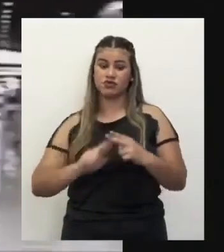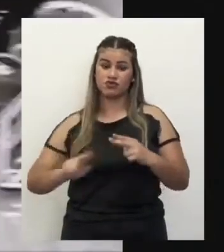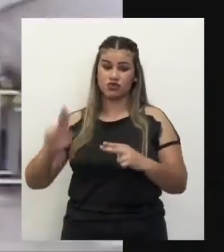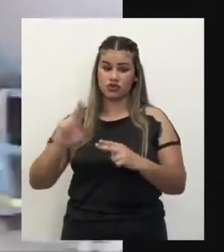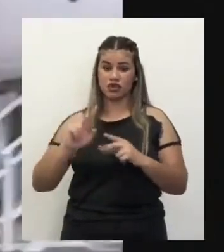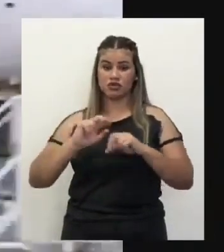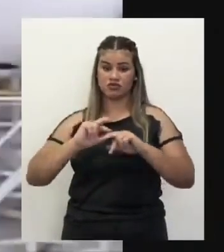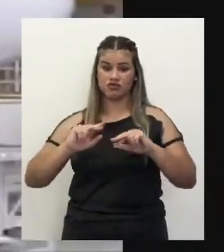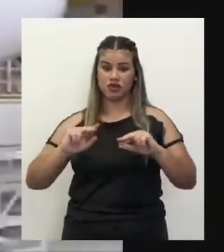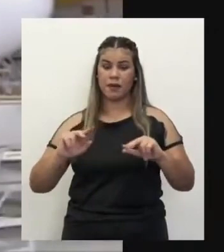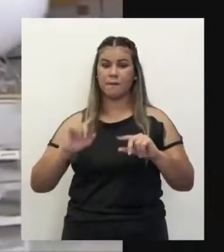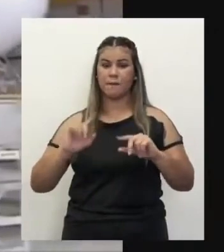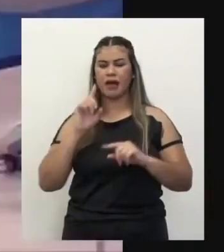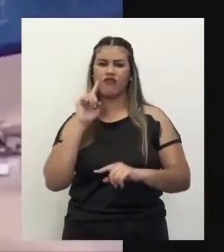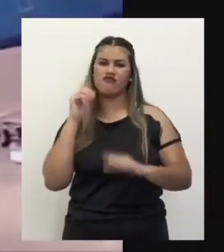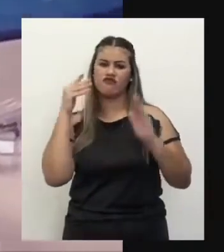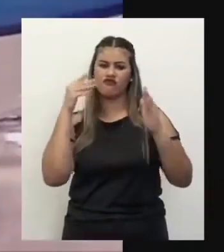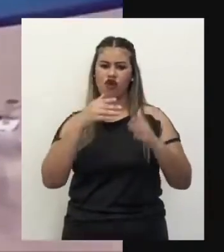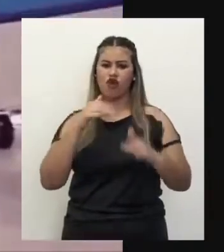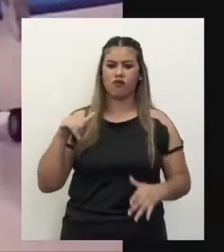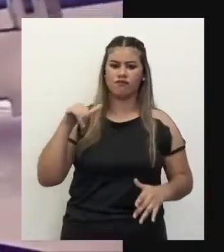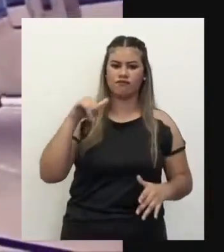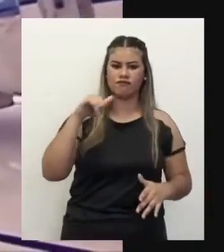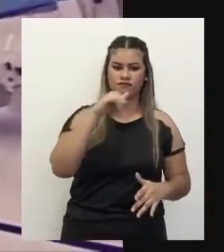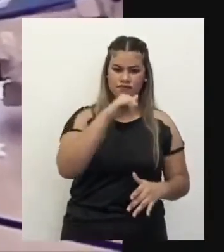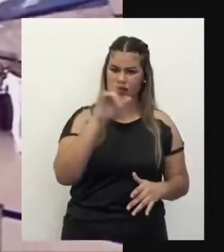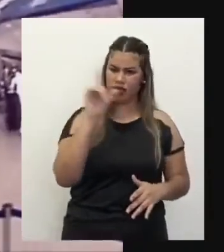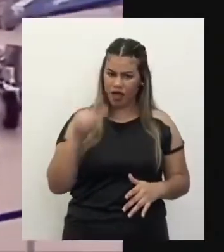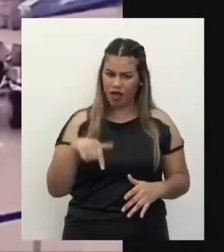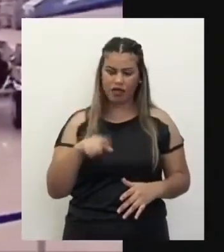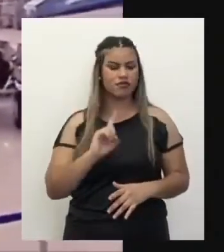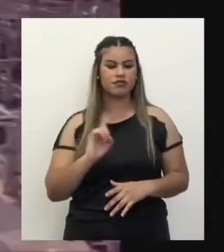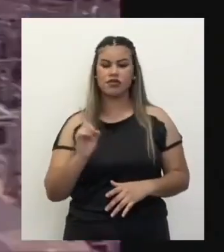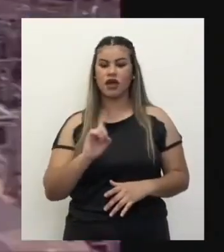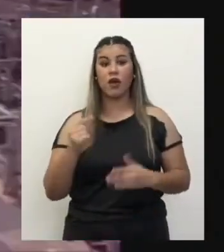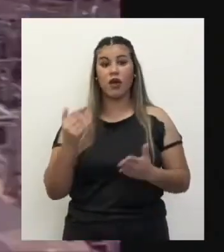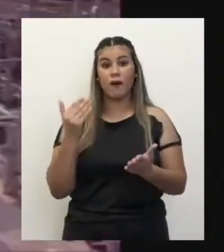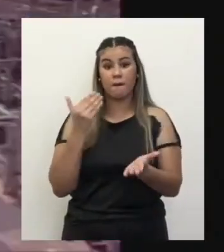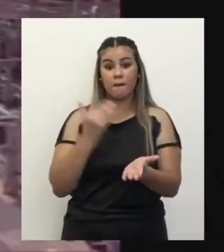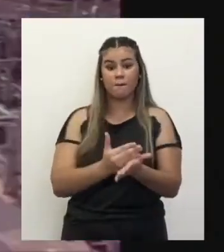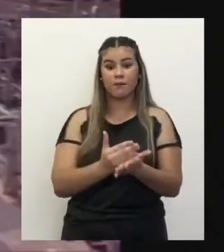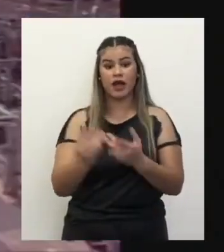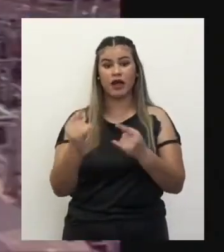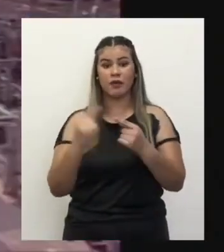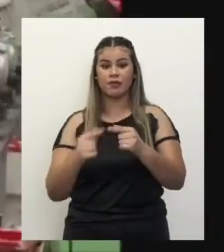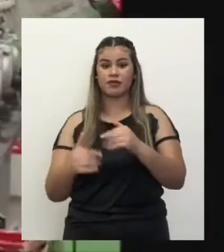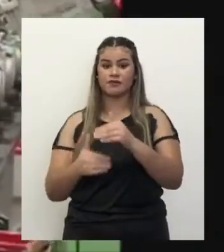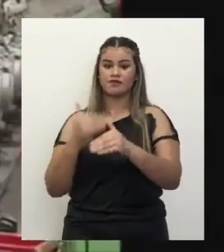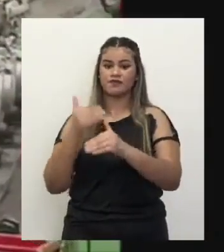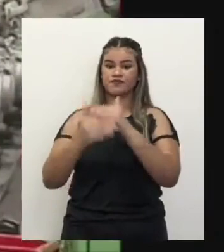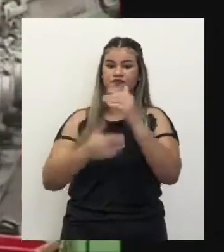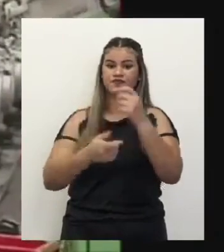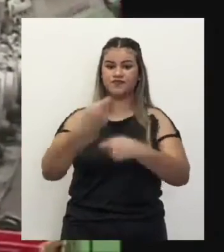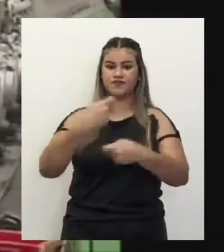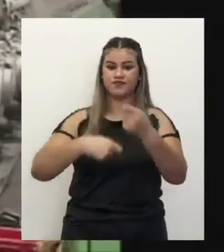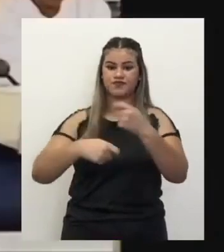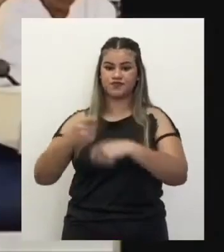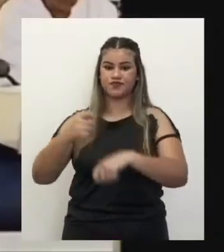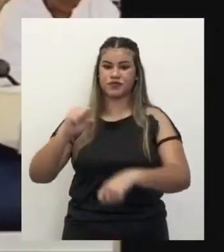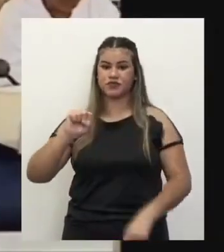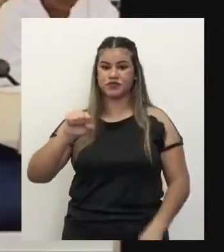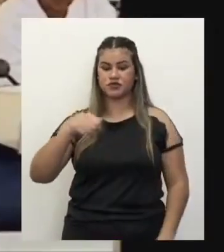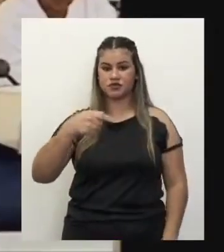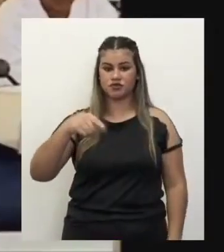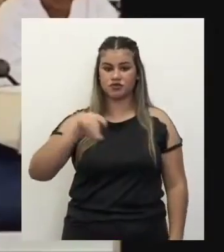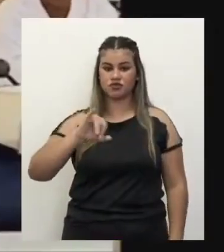no setor aeroespacial. Isso aqui é a mola propulsora para a continuidade do desenvolvimento econômico de São José dos Campos, para